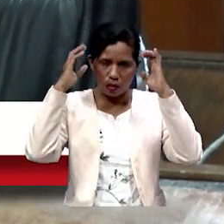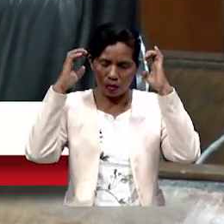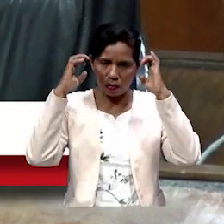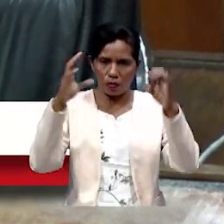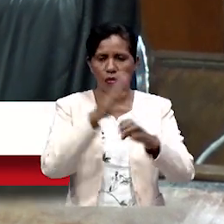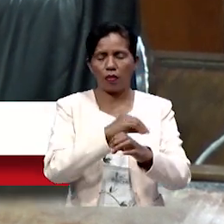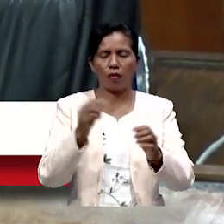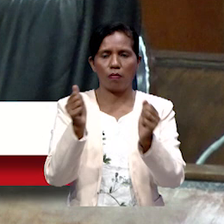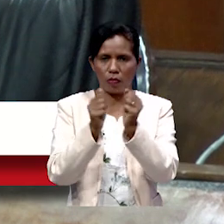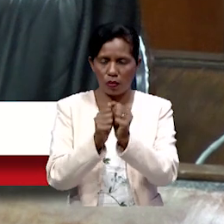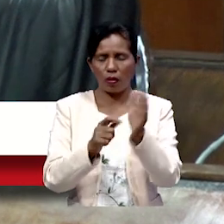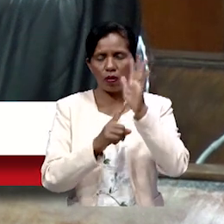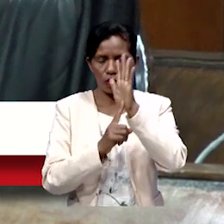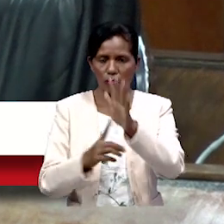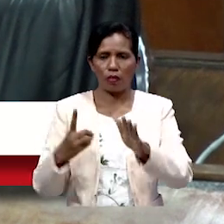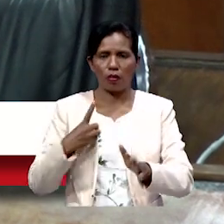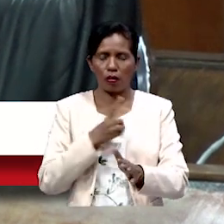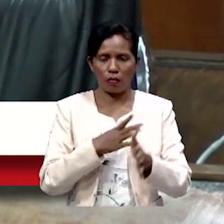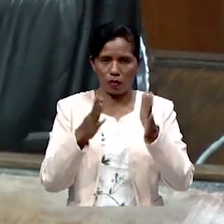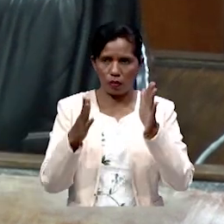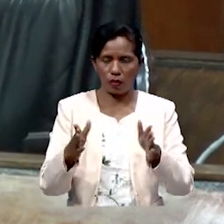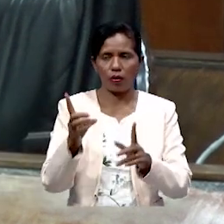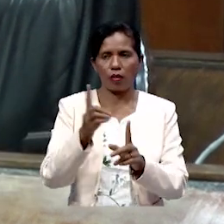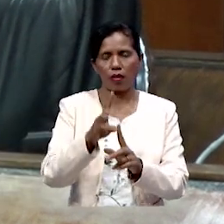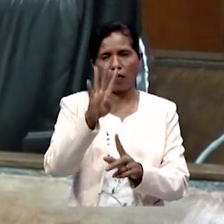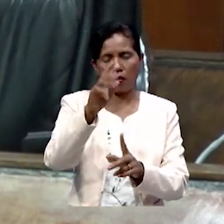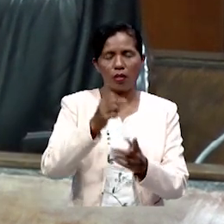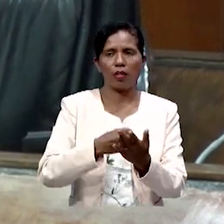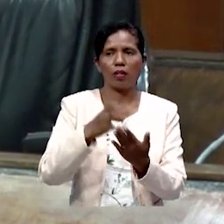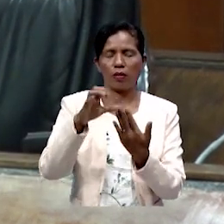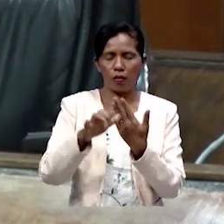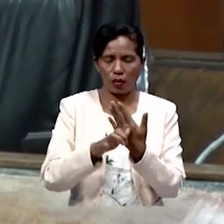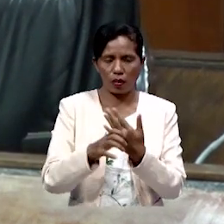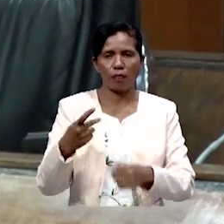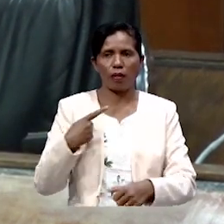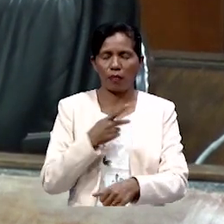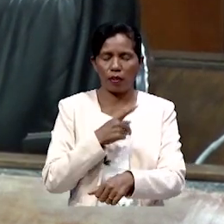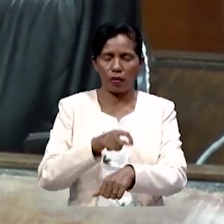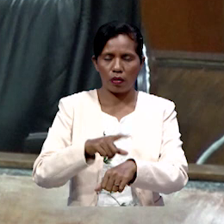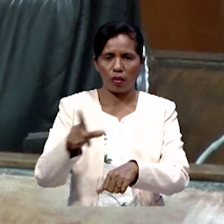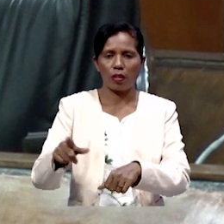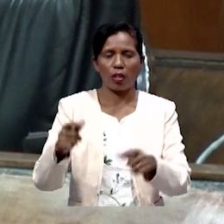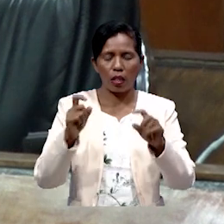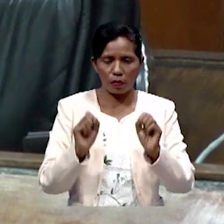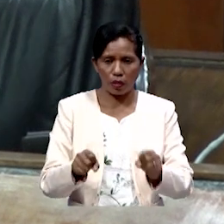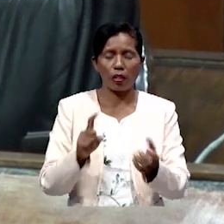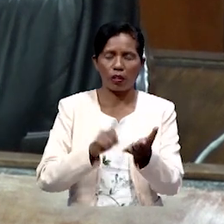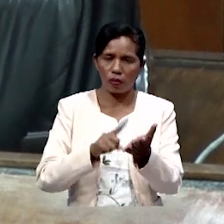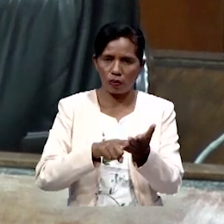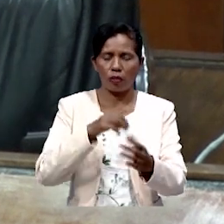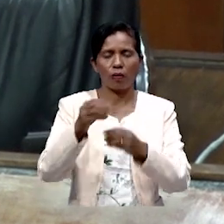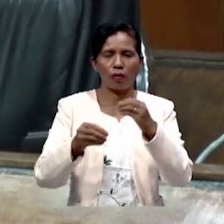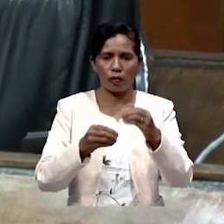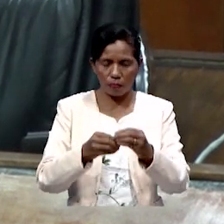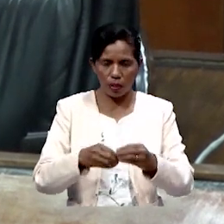os deputados no próximo dia 4 de julho, neste Parlamento Nacional, para discutir sobre as questões relacionadas com a